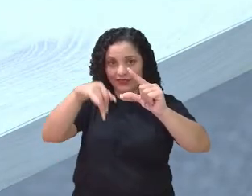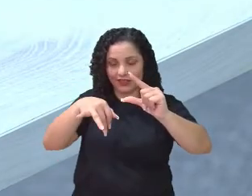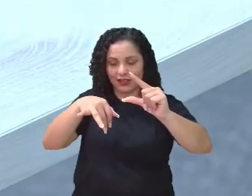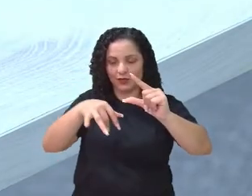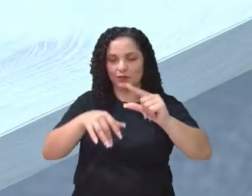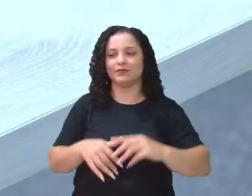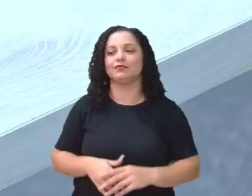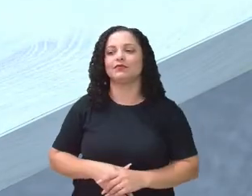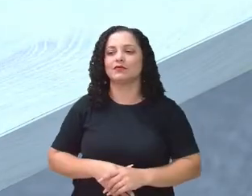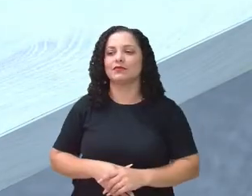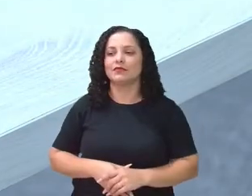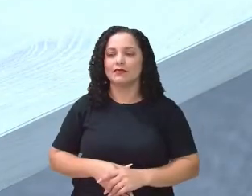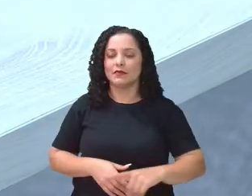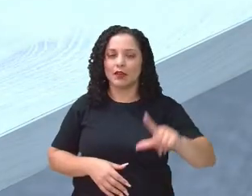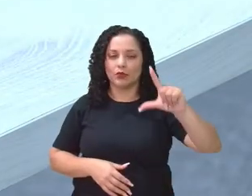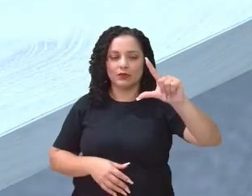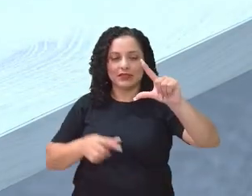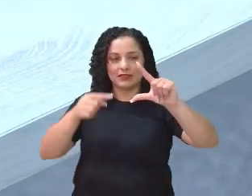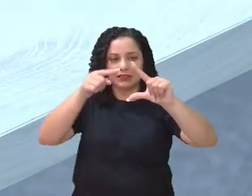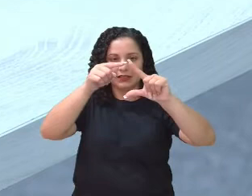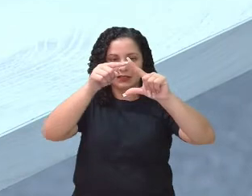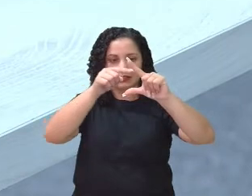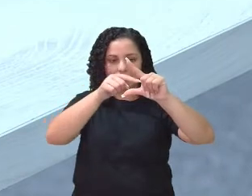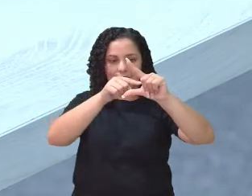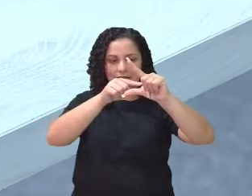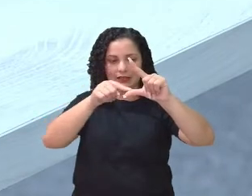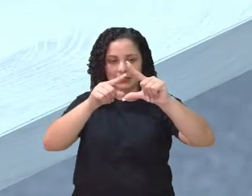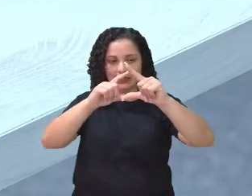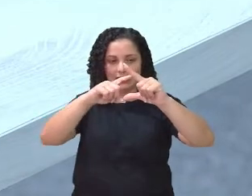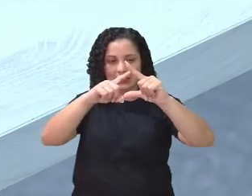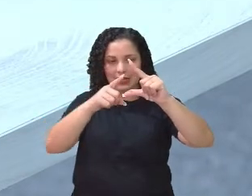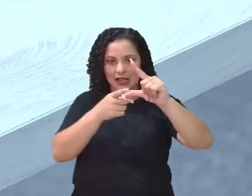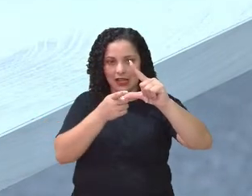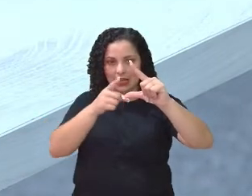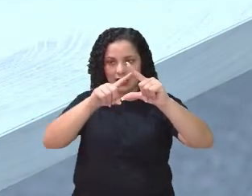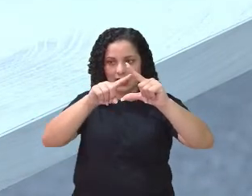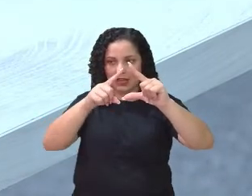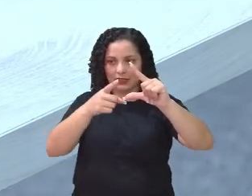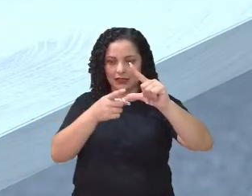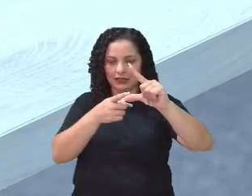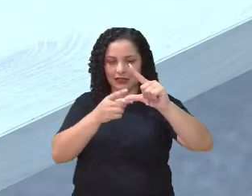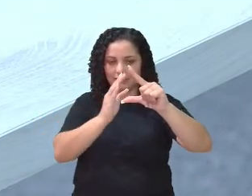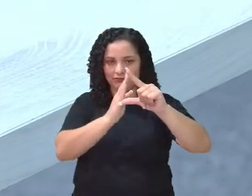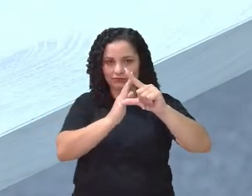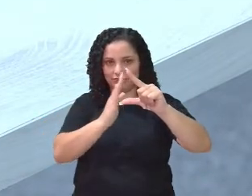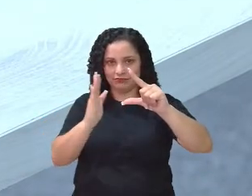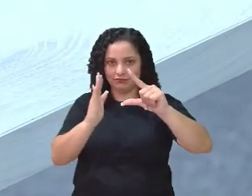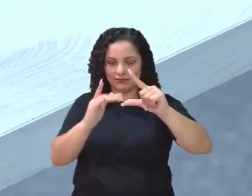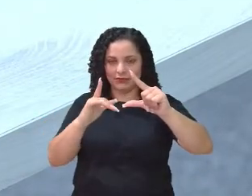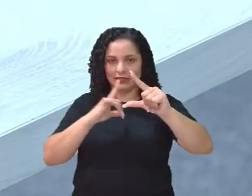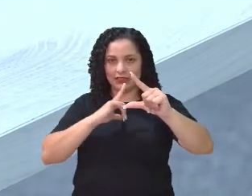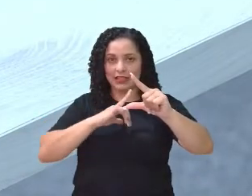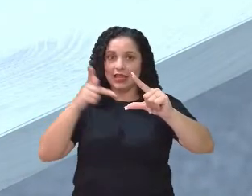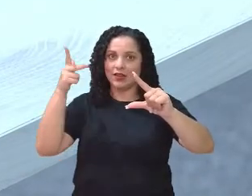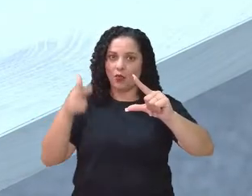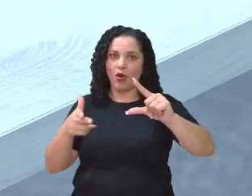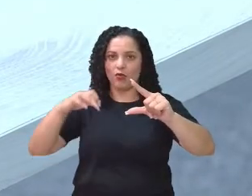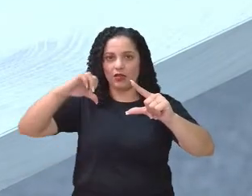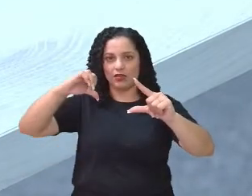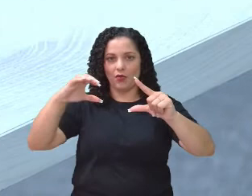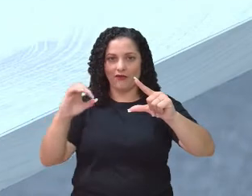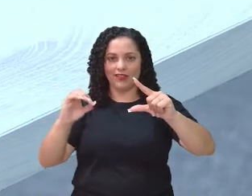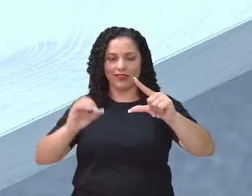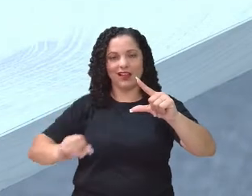notar que se o lado desse triângulo ele chegasse até aqui, a gente teria um ângulo igual a 90